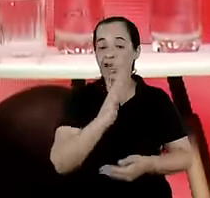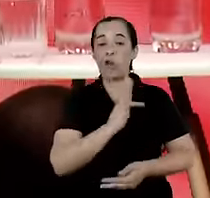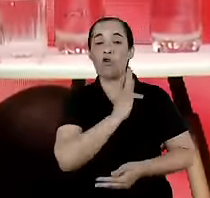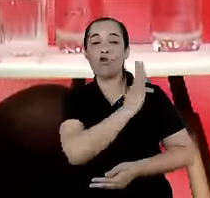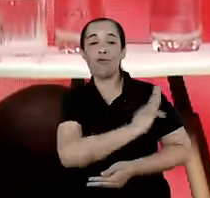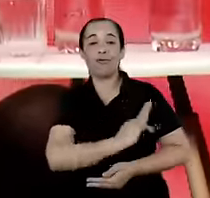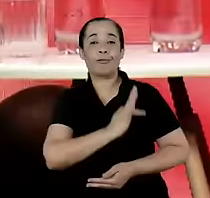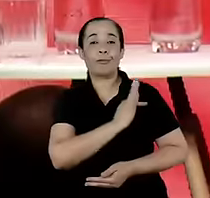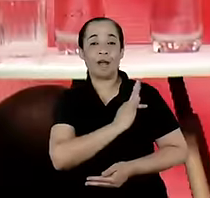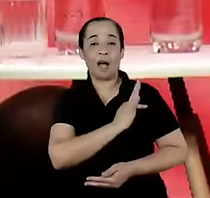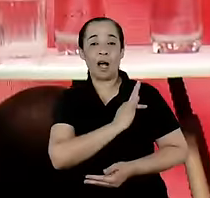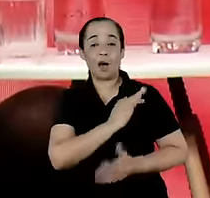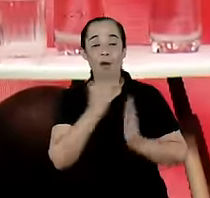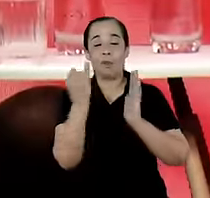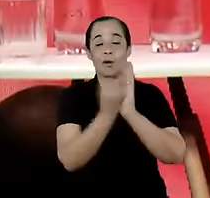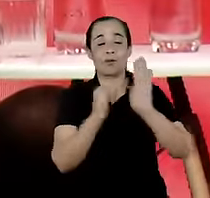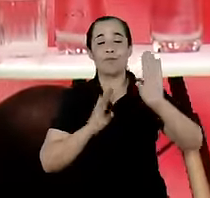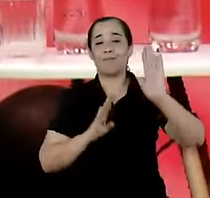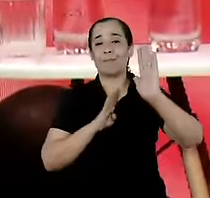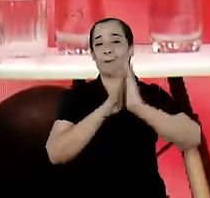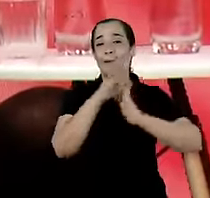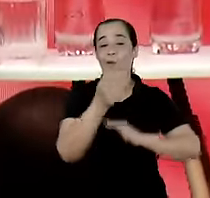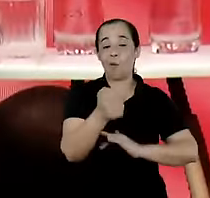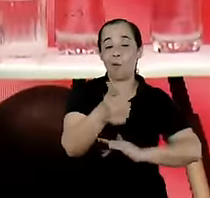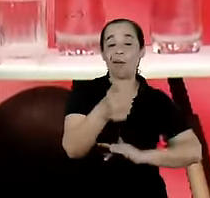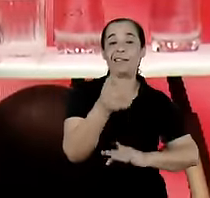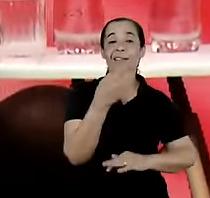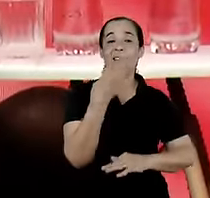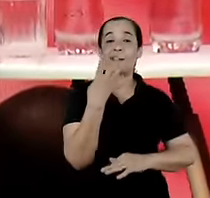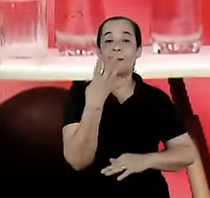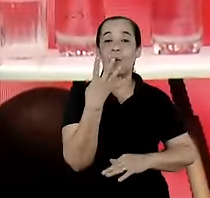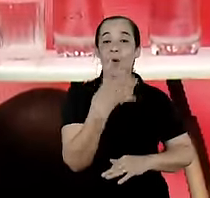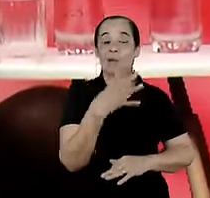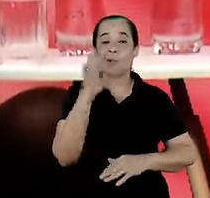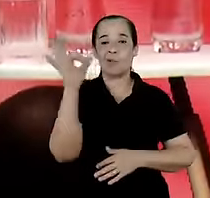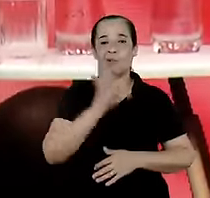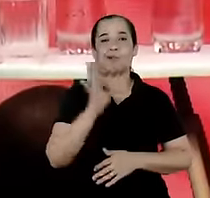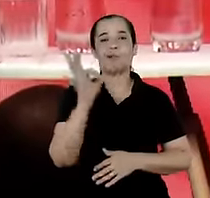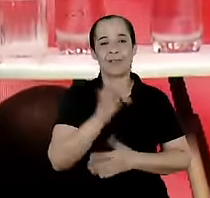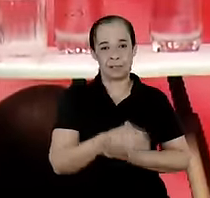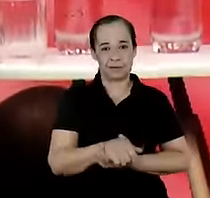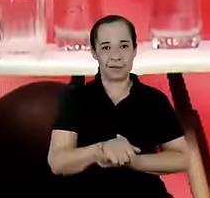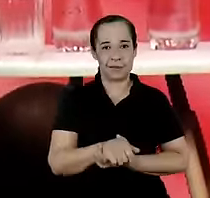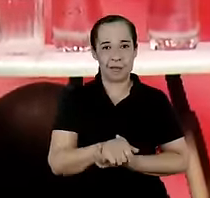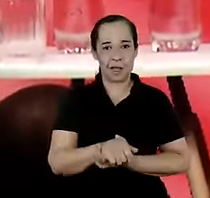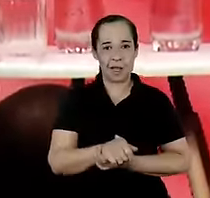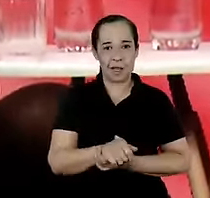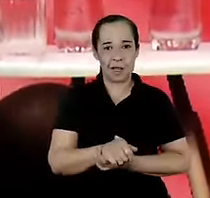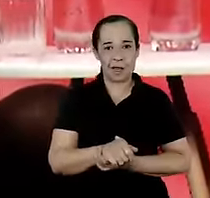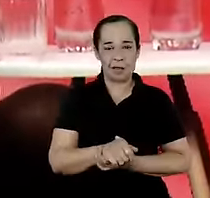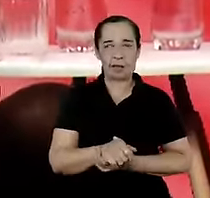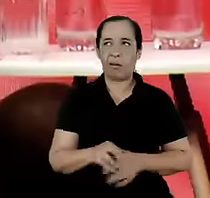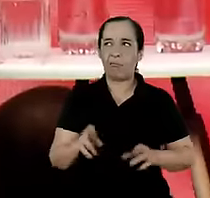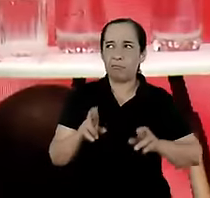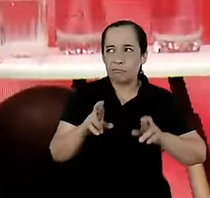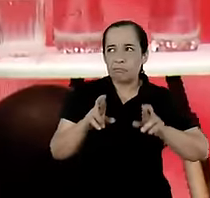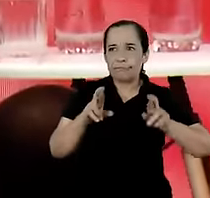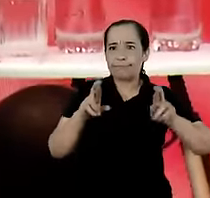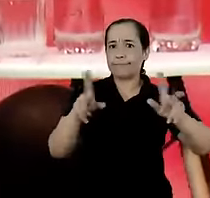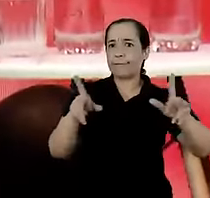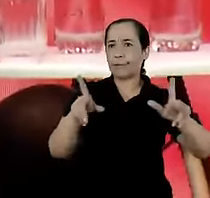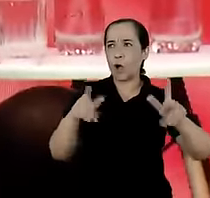elevado você tem hoje quase 4% de Déficit fiscal é muito muito atípico para PR pra História